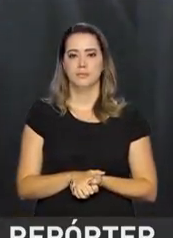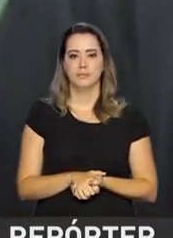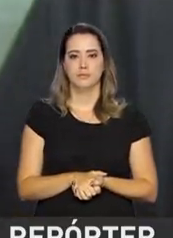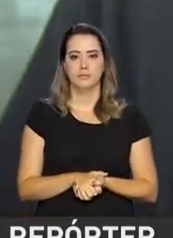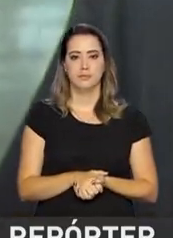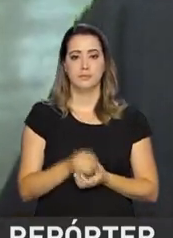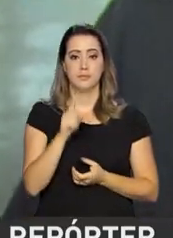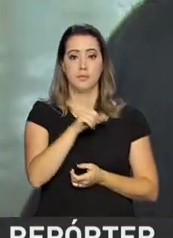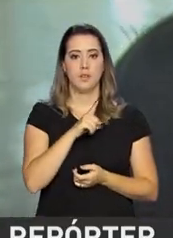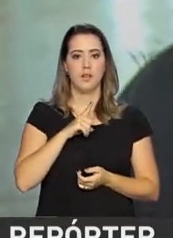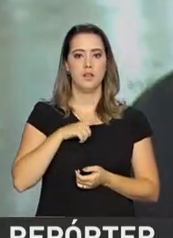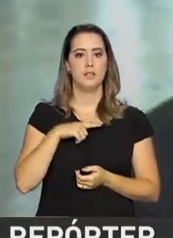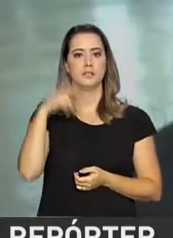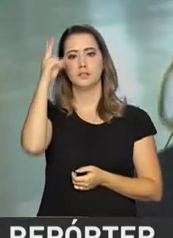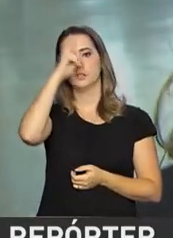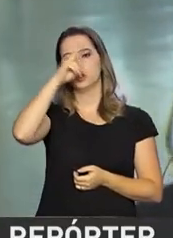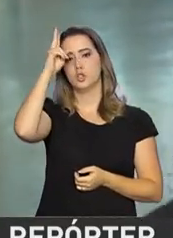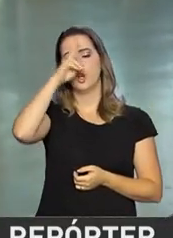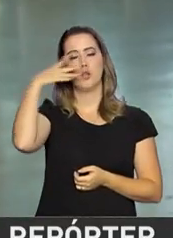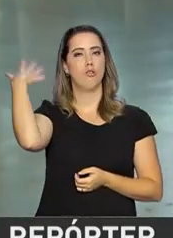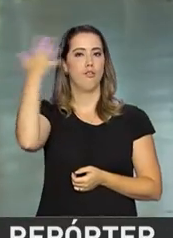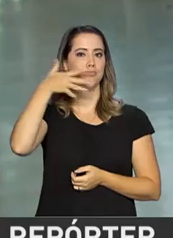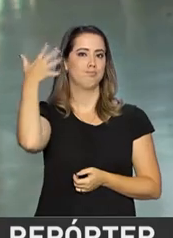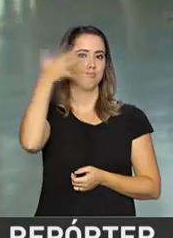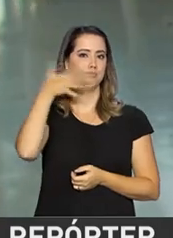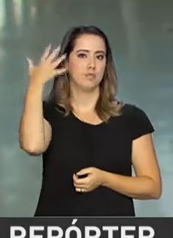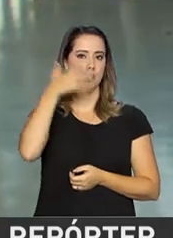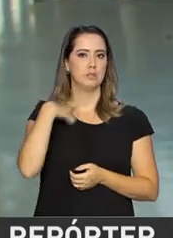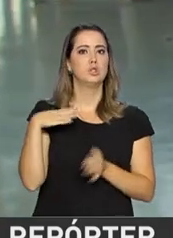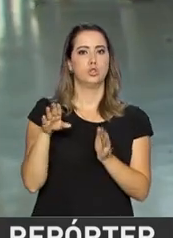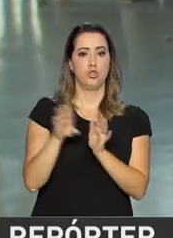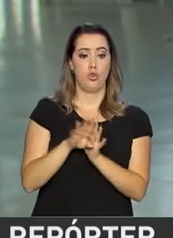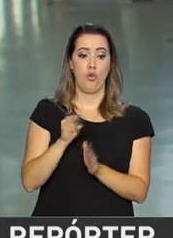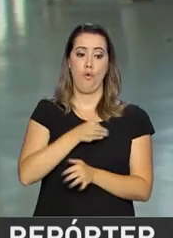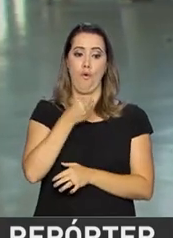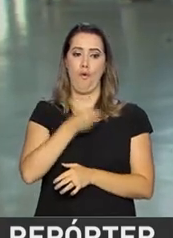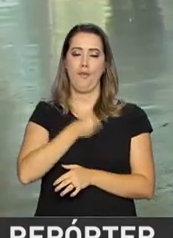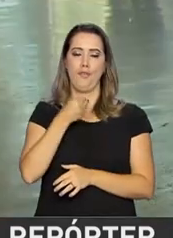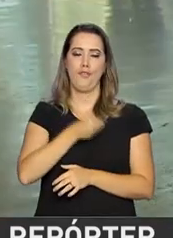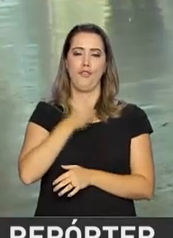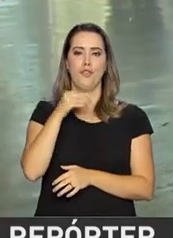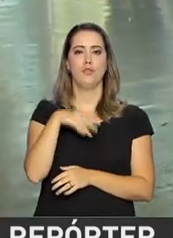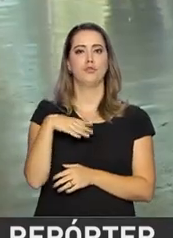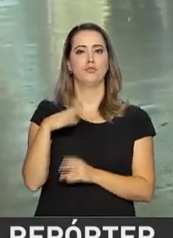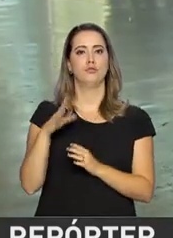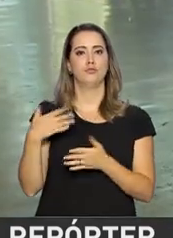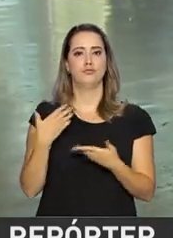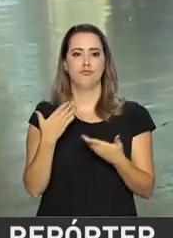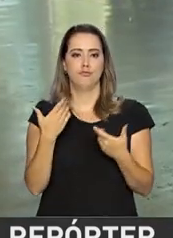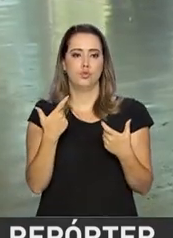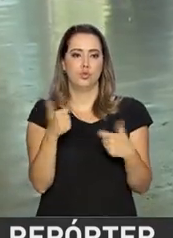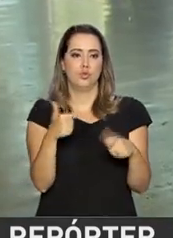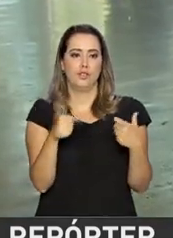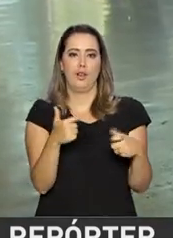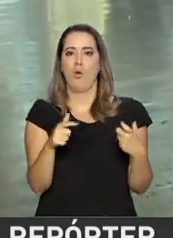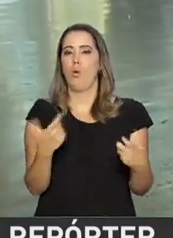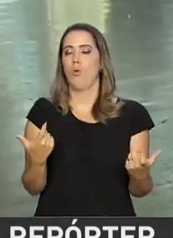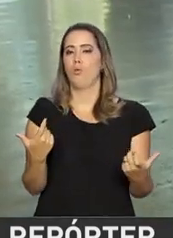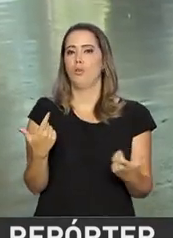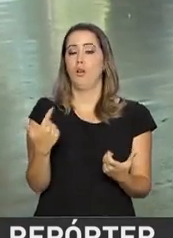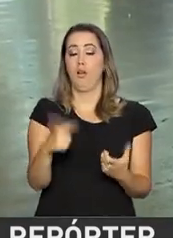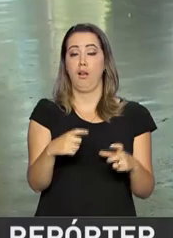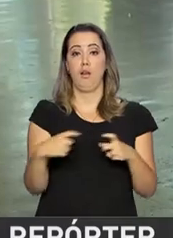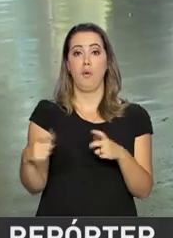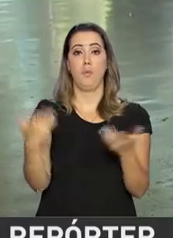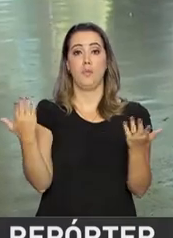Ana Carla tem muitas histórias para contar. Chegou a morar nas ruas e foi viciada em drogas. Conseguiu dar a volta por cima e hoje